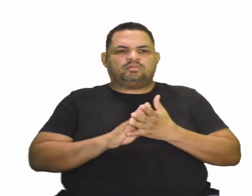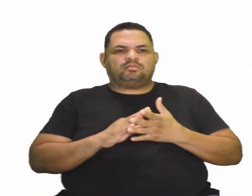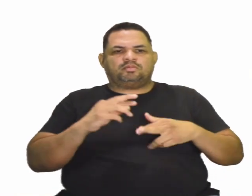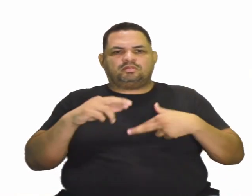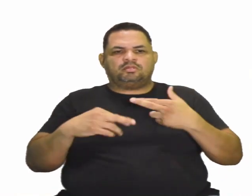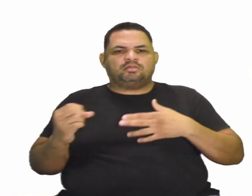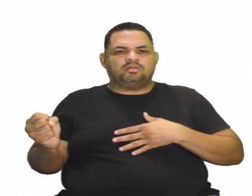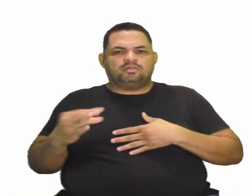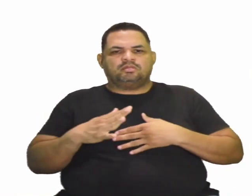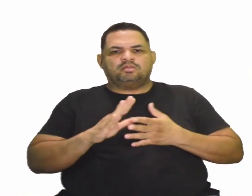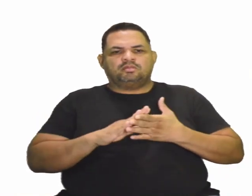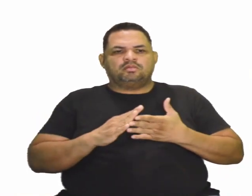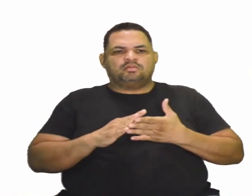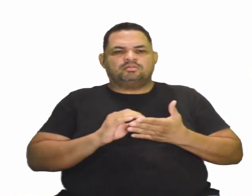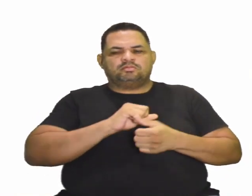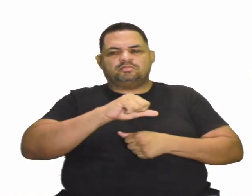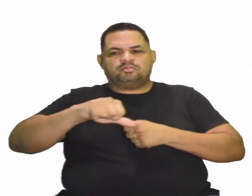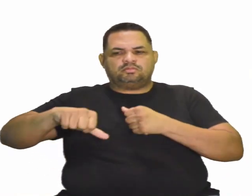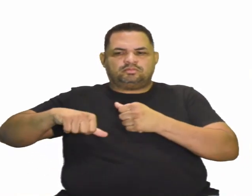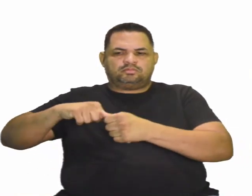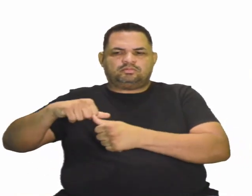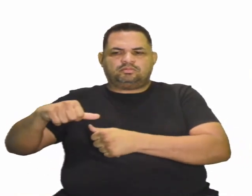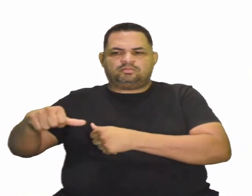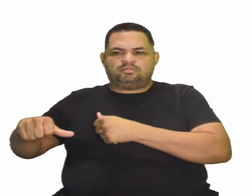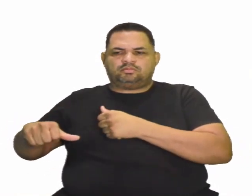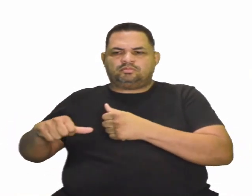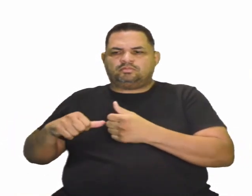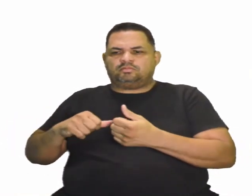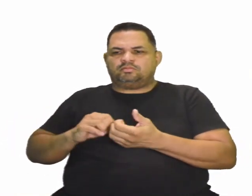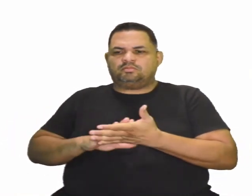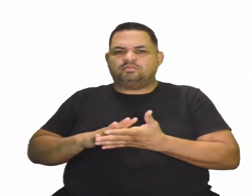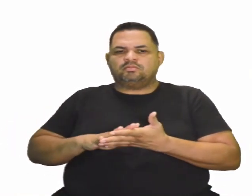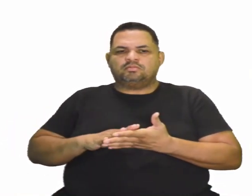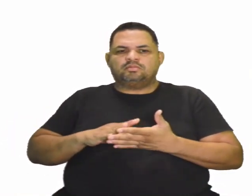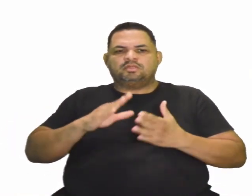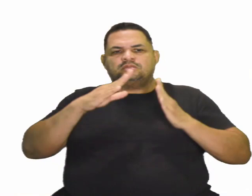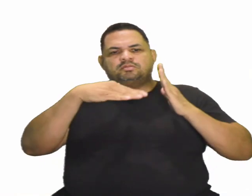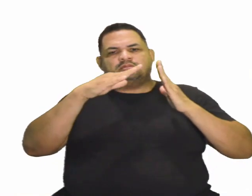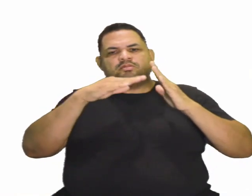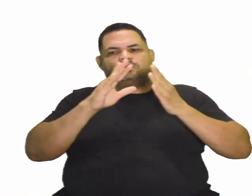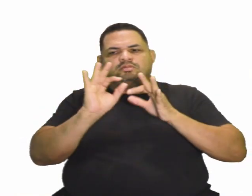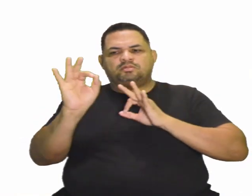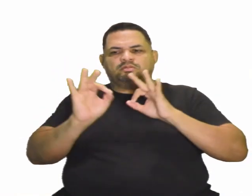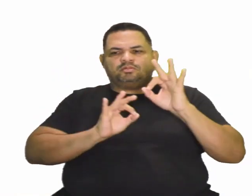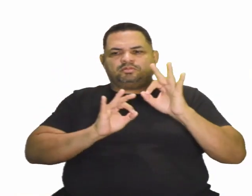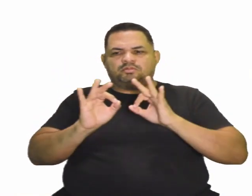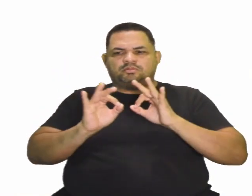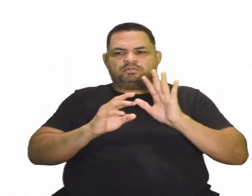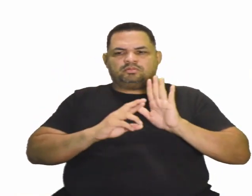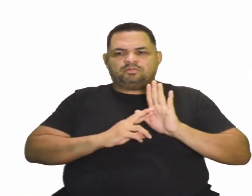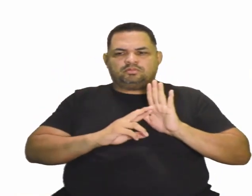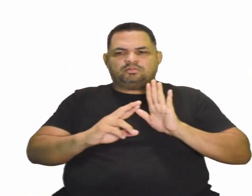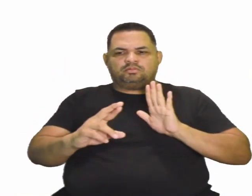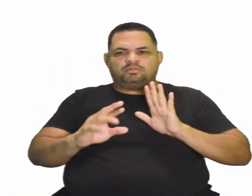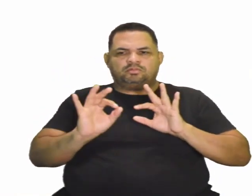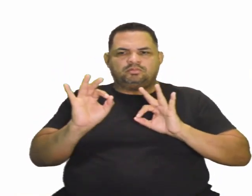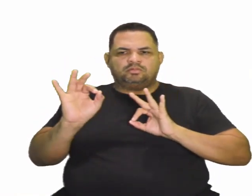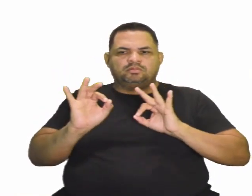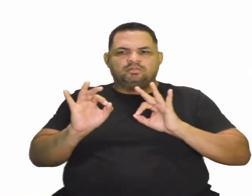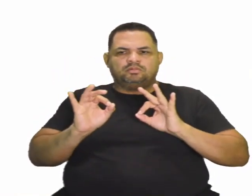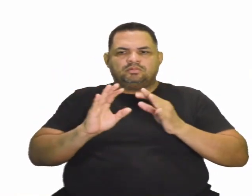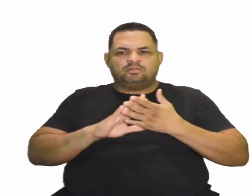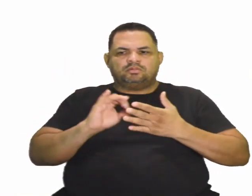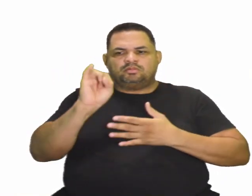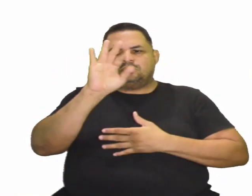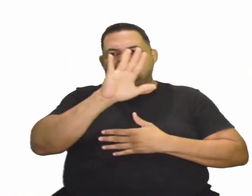com as mudanças aí, principalmente nas diversas obras, né, a forma de representar, então, as